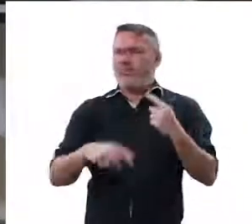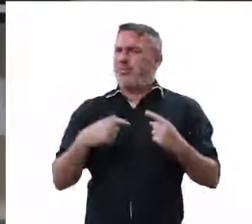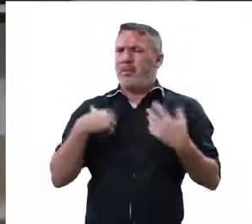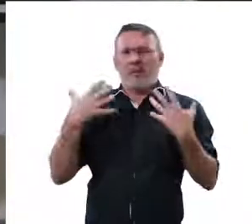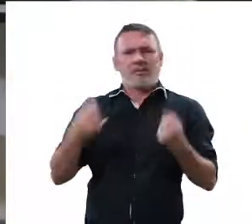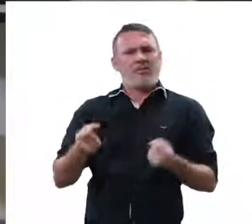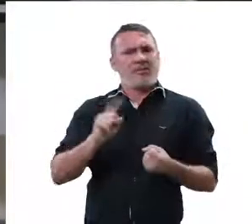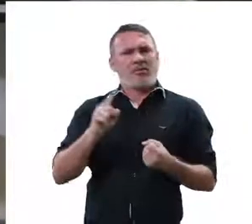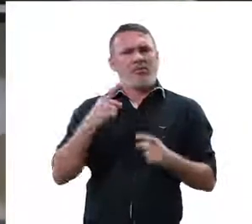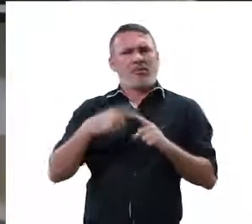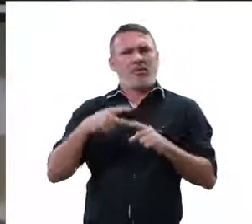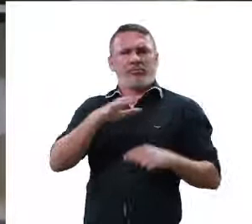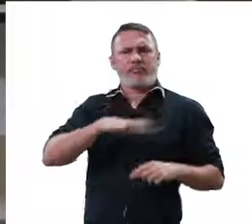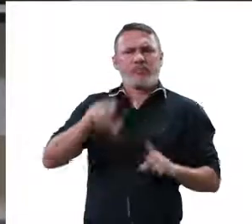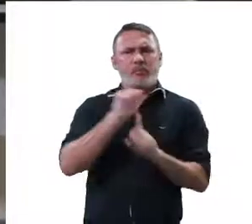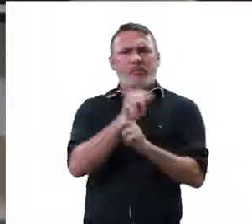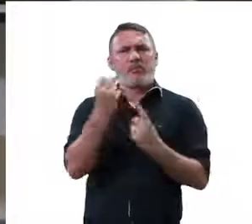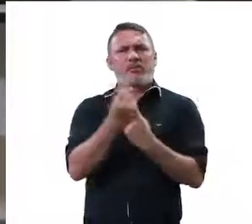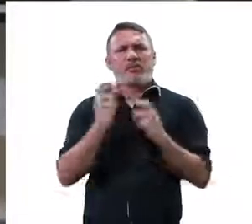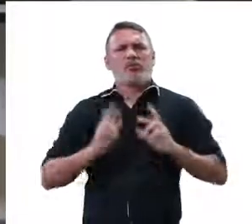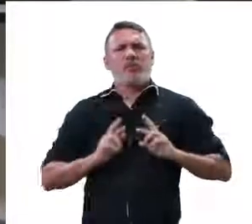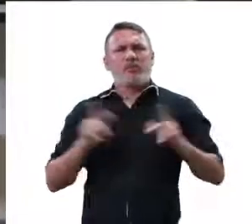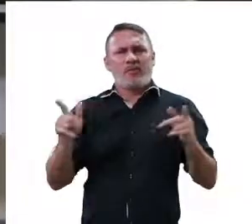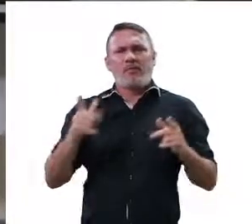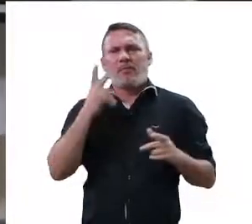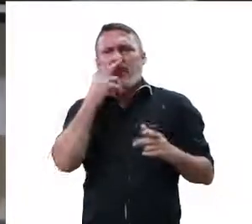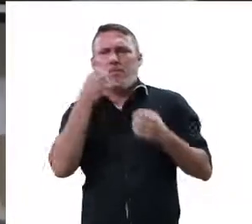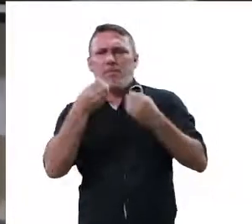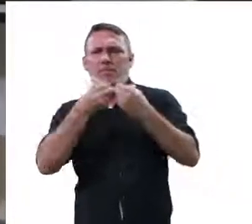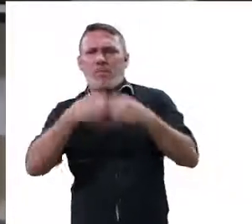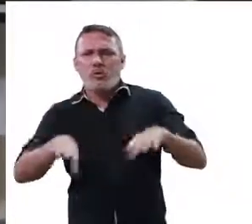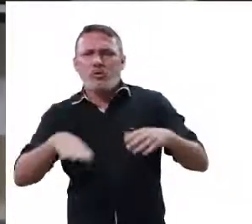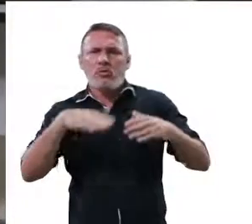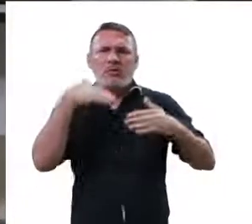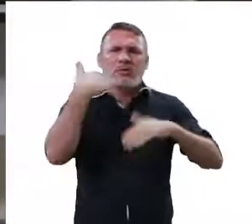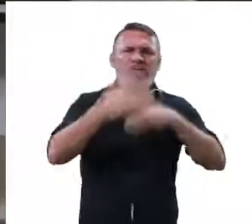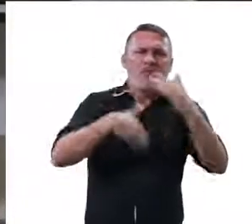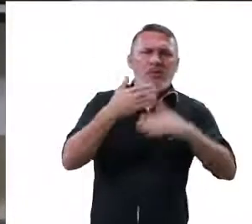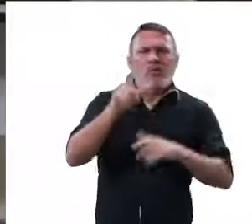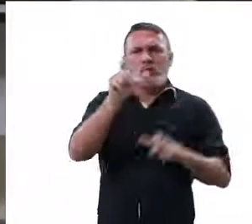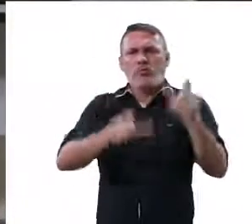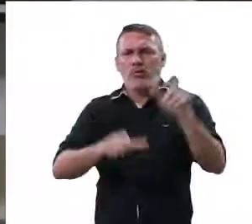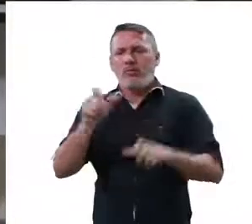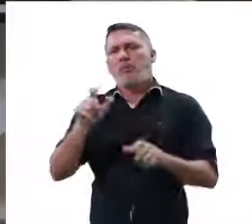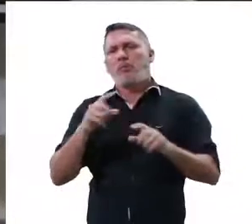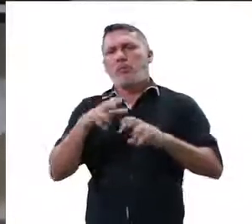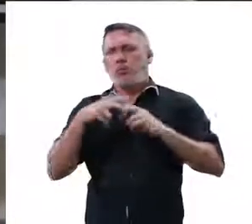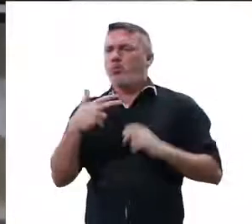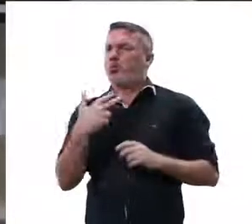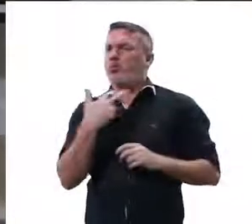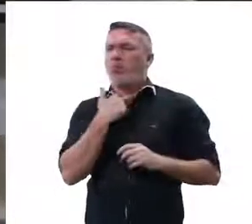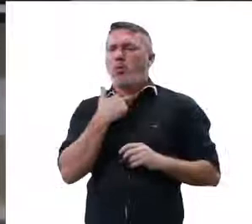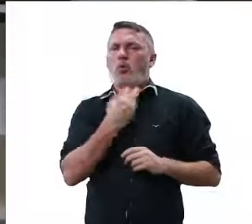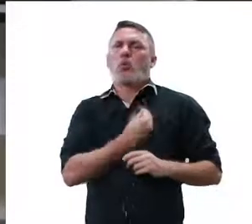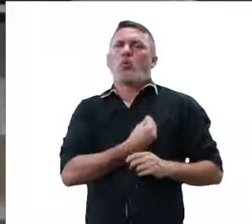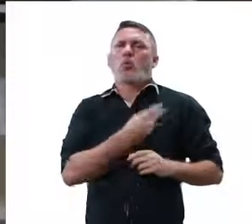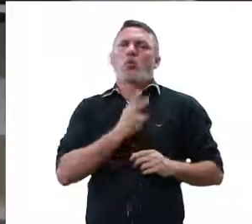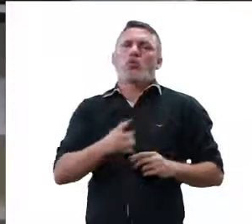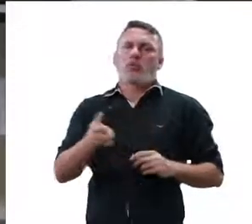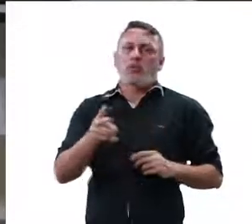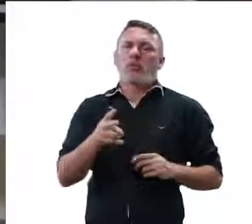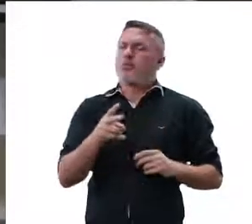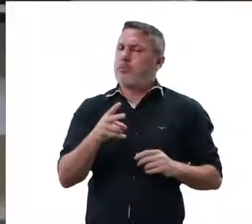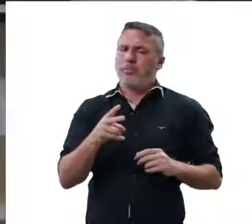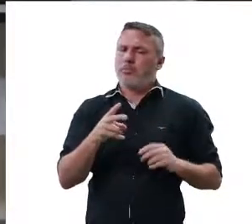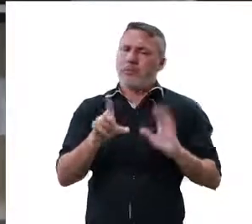não são condizentes com a realidade da sociedade. Então, elas prejudicam o desenvolvimento do sujeito, então não podem